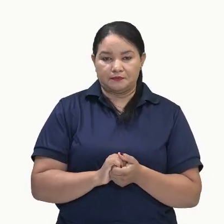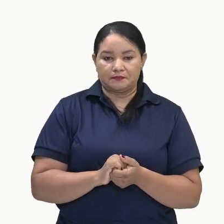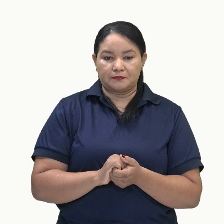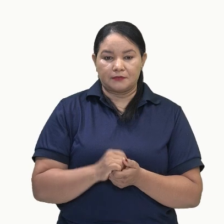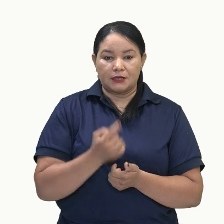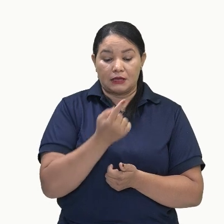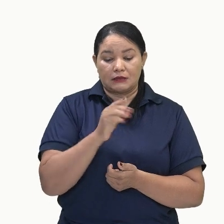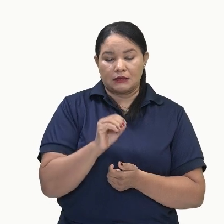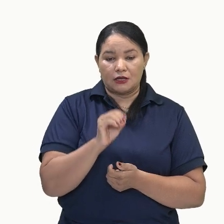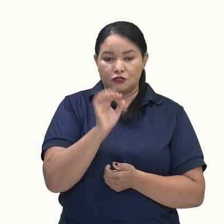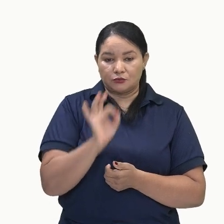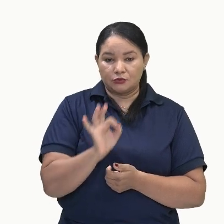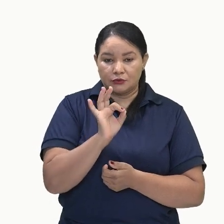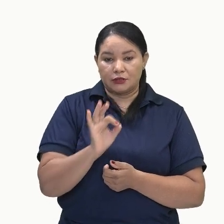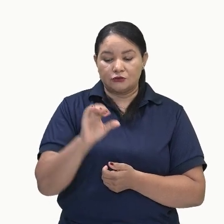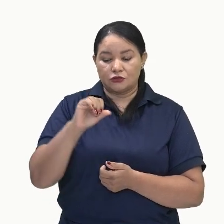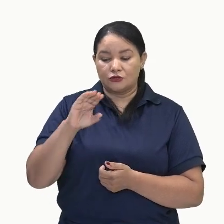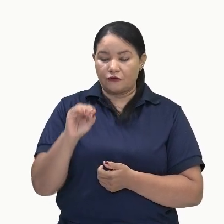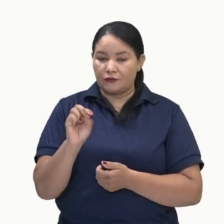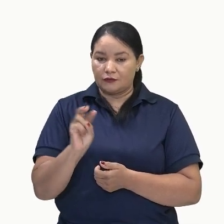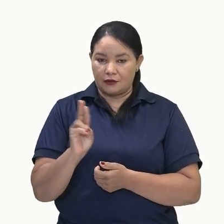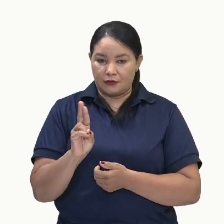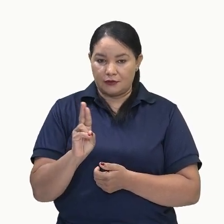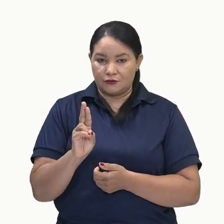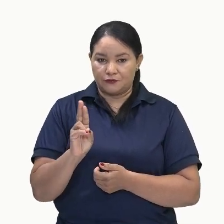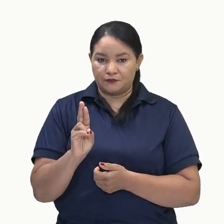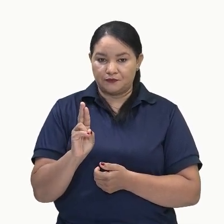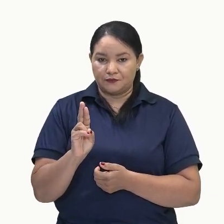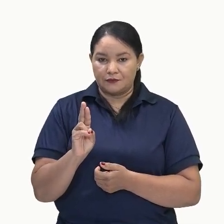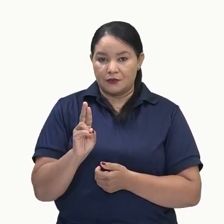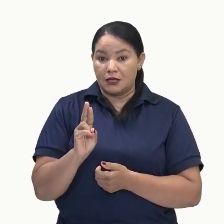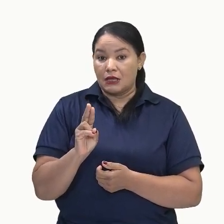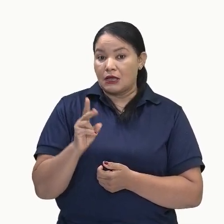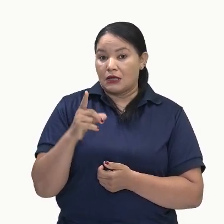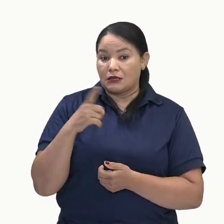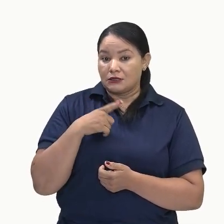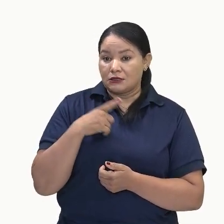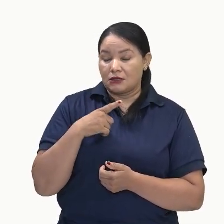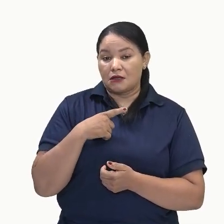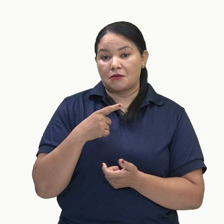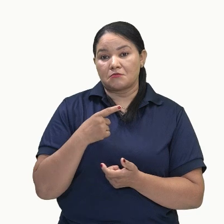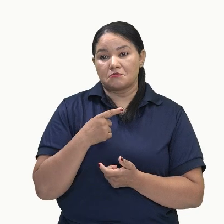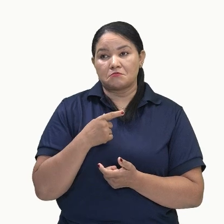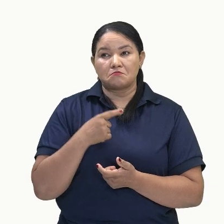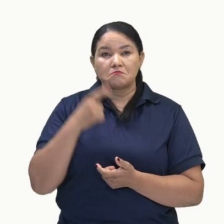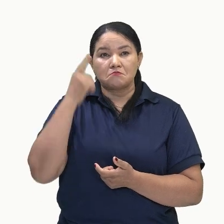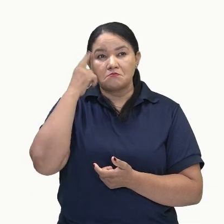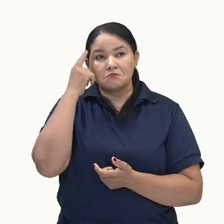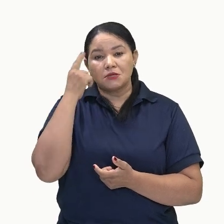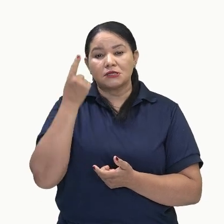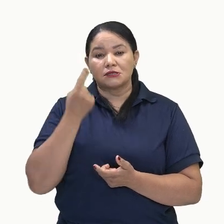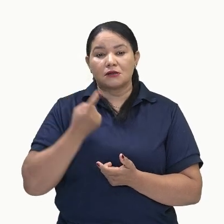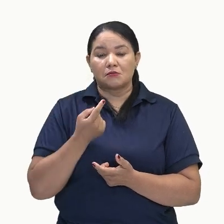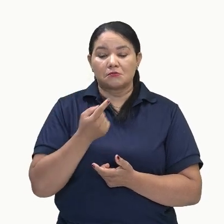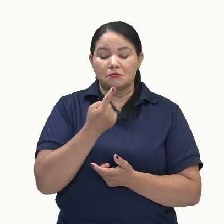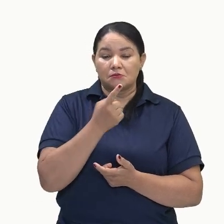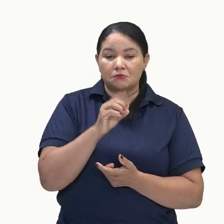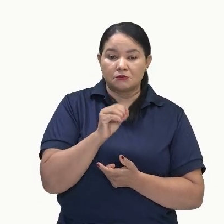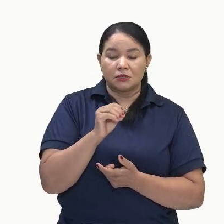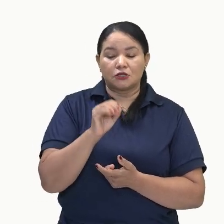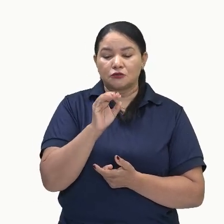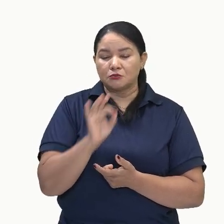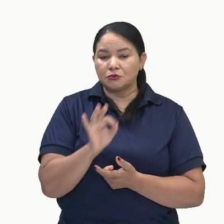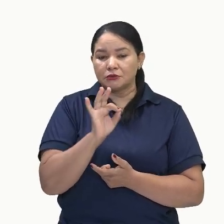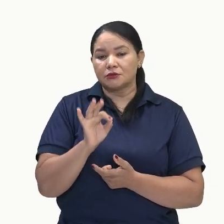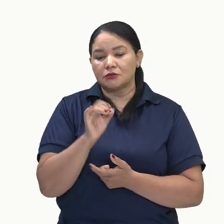10% de R$90. Tem várias maneiras aí da gente pensar 10% aí de R$90. Se eu